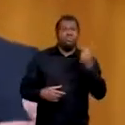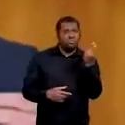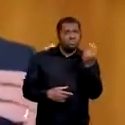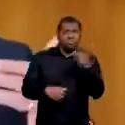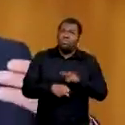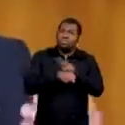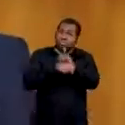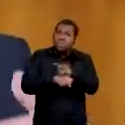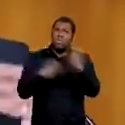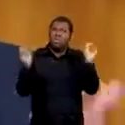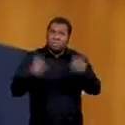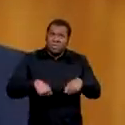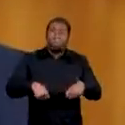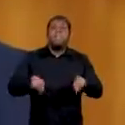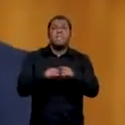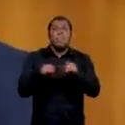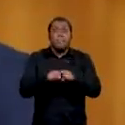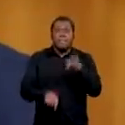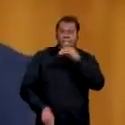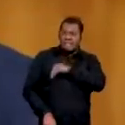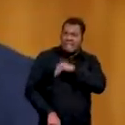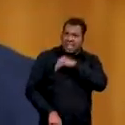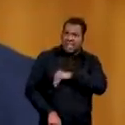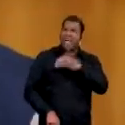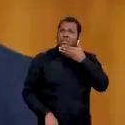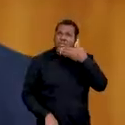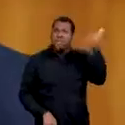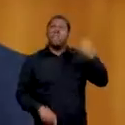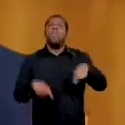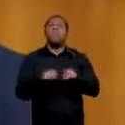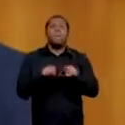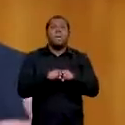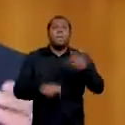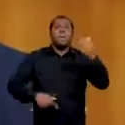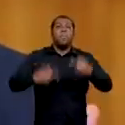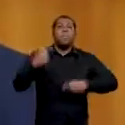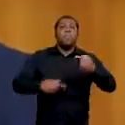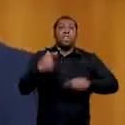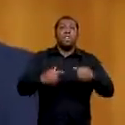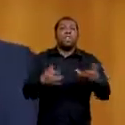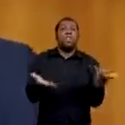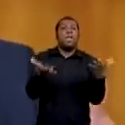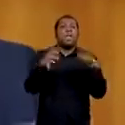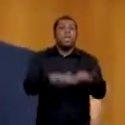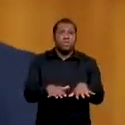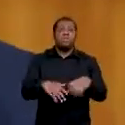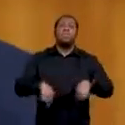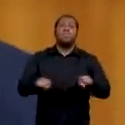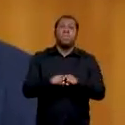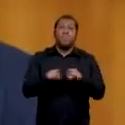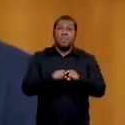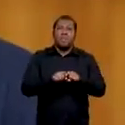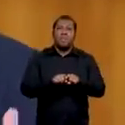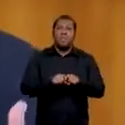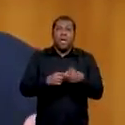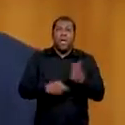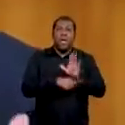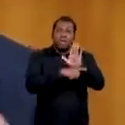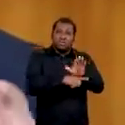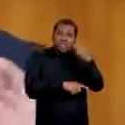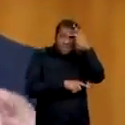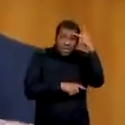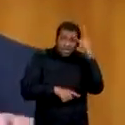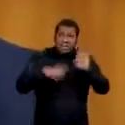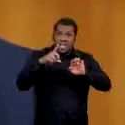salário, a gente vai fazer mais política de inclusão social, a gente vai investir muito na pequena e média empresa, no pequeno e médio empreendedor,